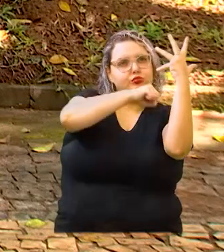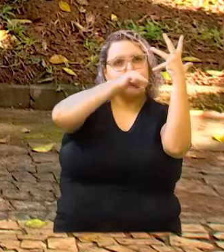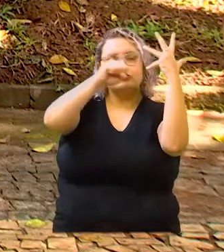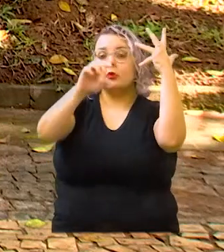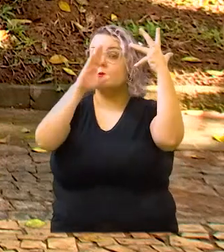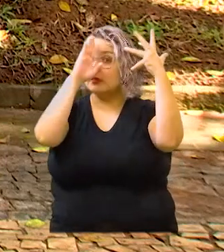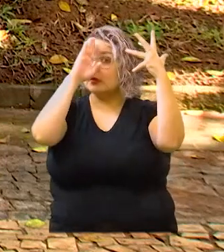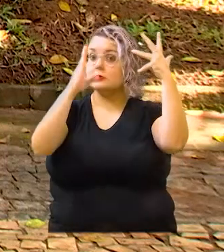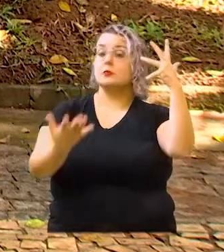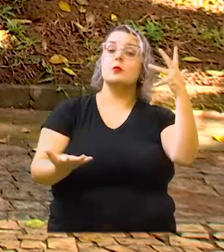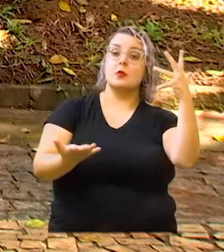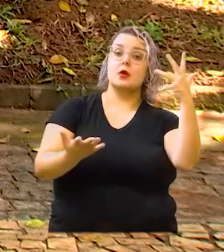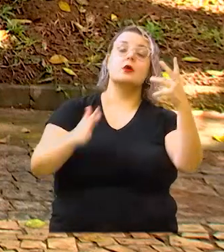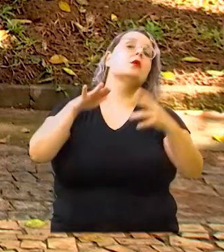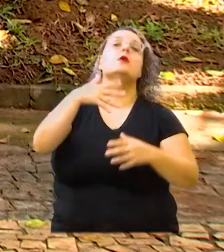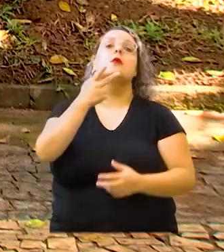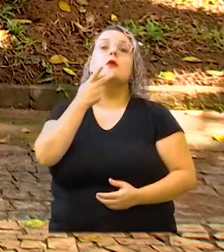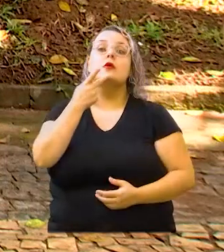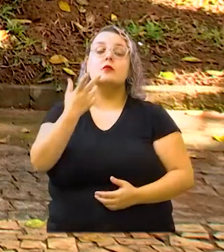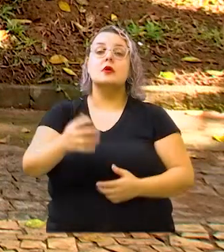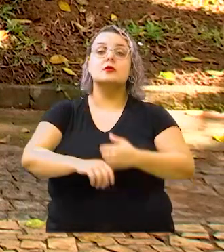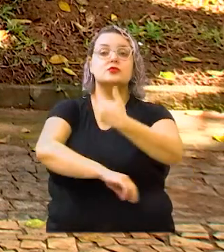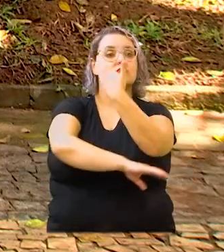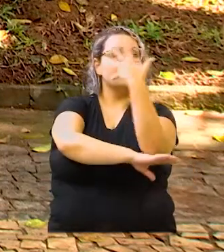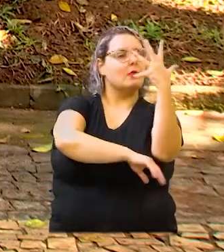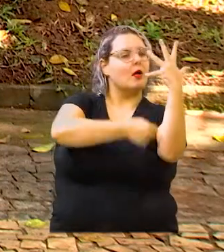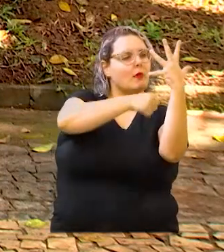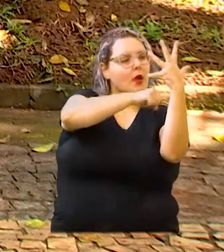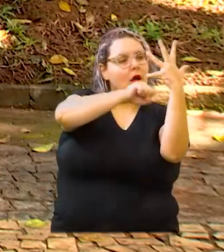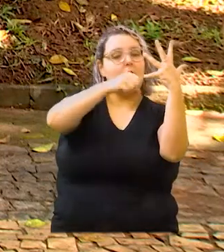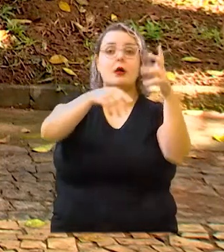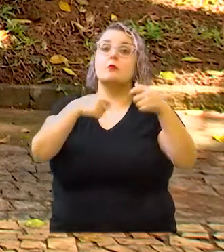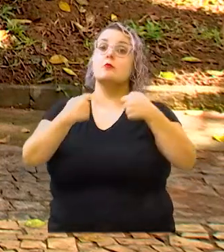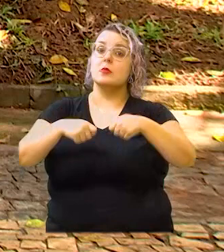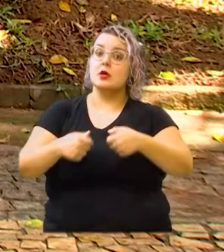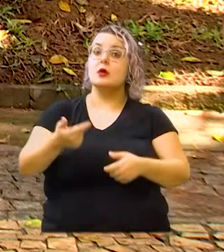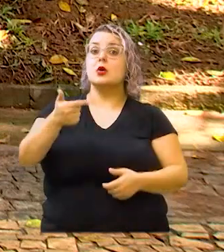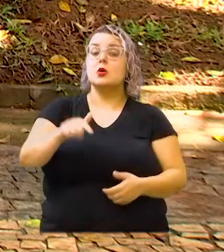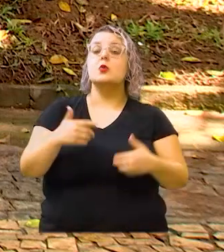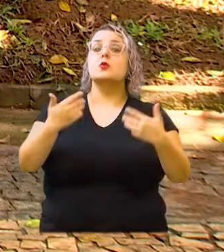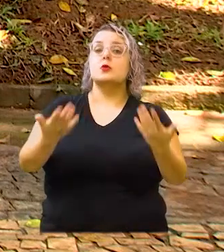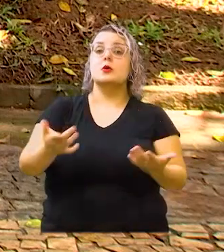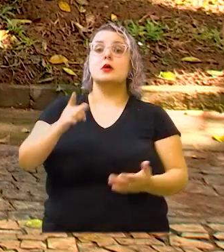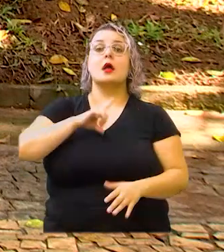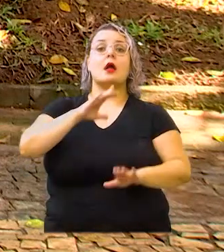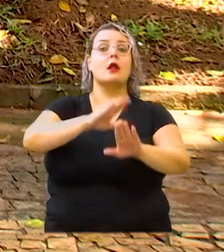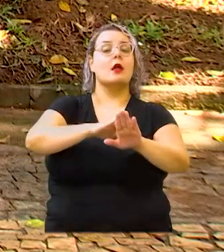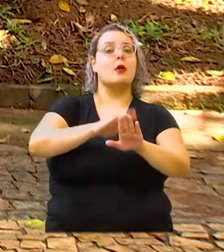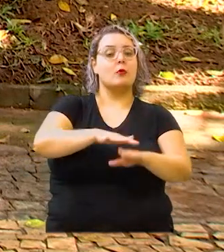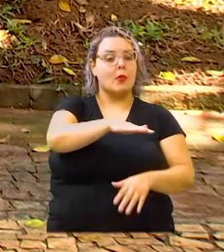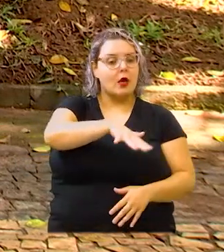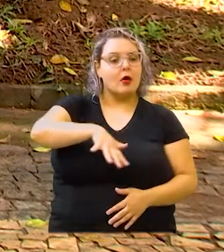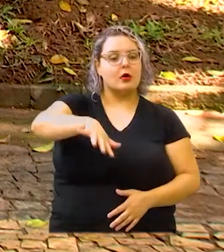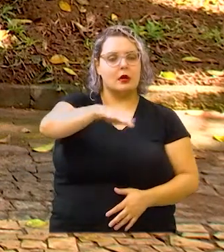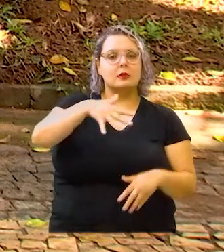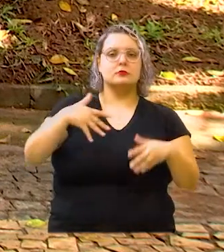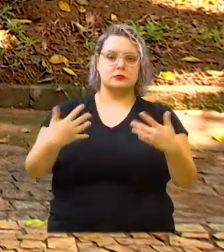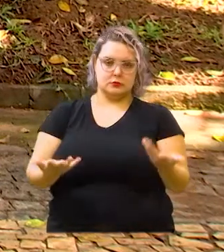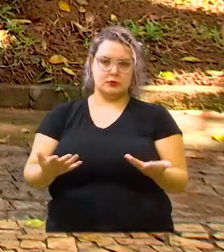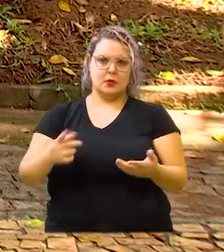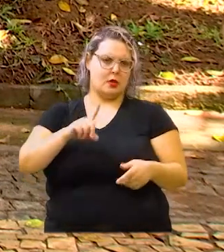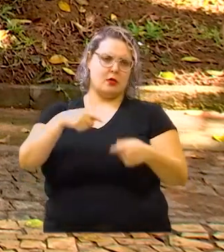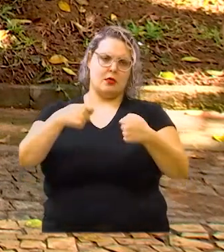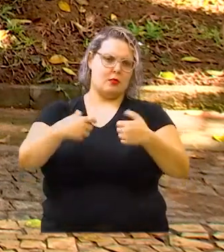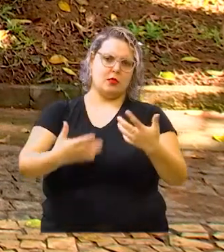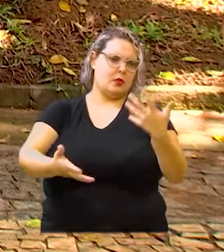grandes, principalmente, né? Quando a gente fala de árvore grande, elas precisam ser mantidas porque elas têm uma função no ambiente, né?